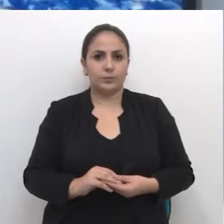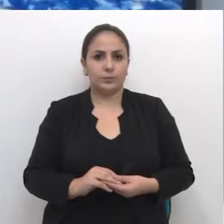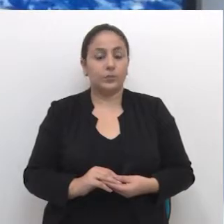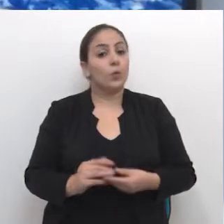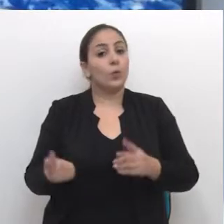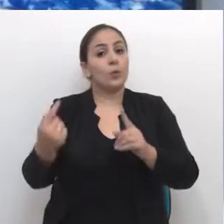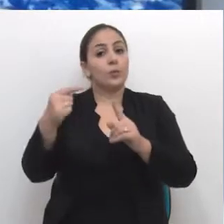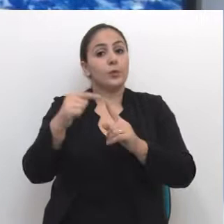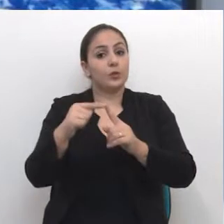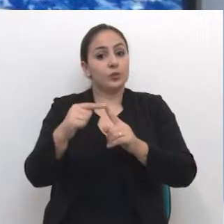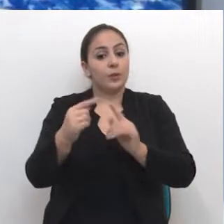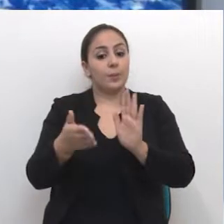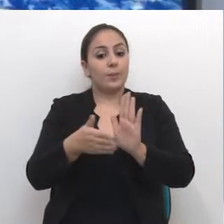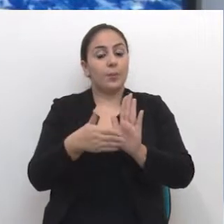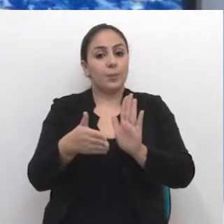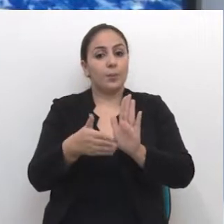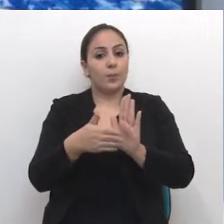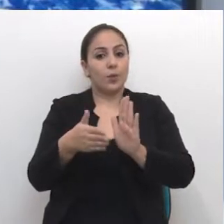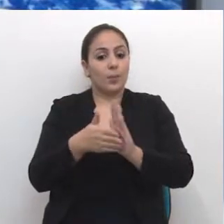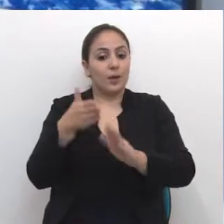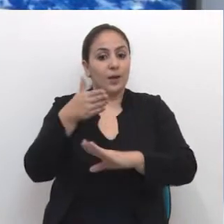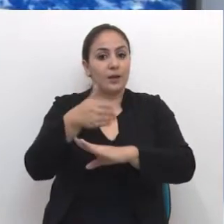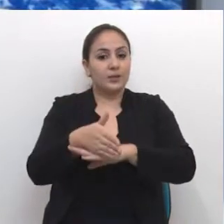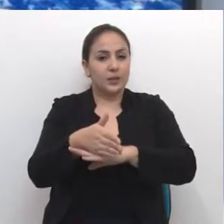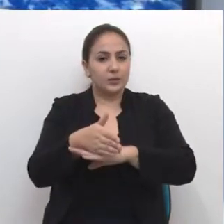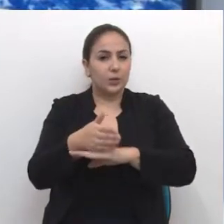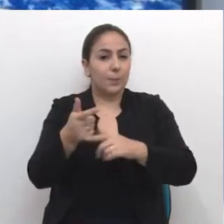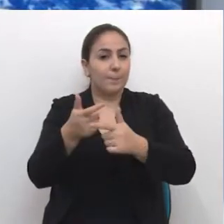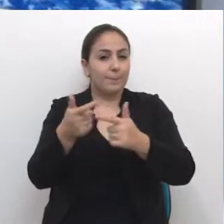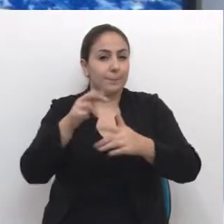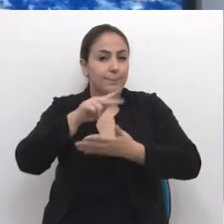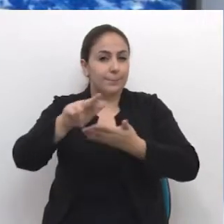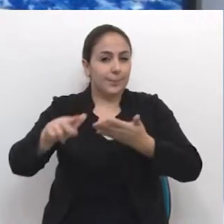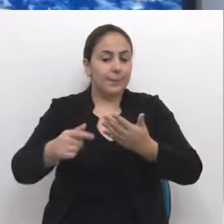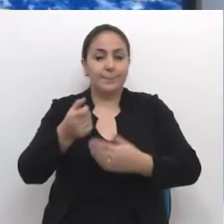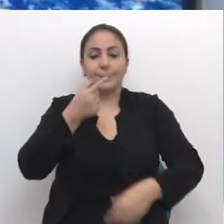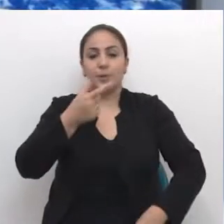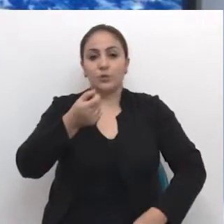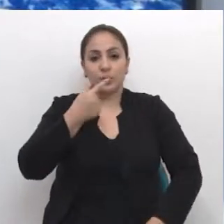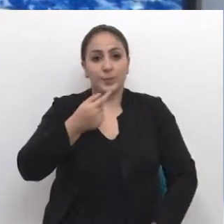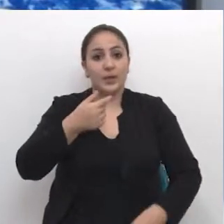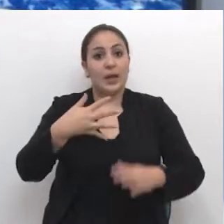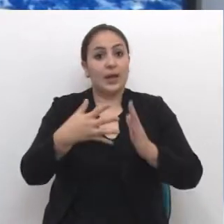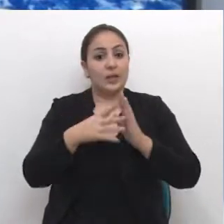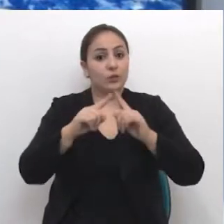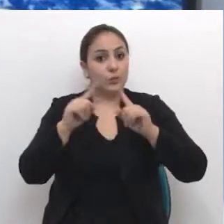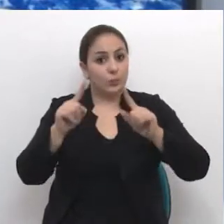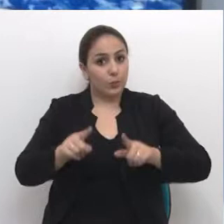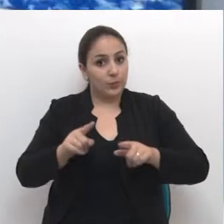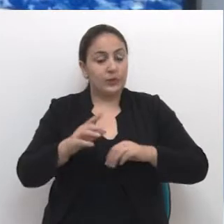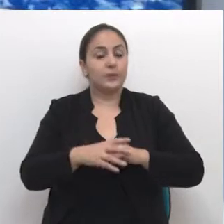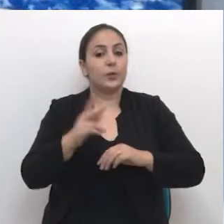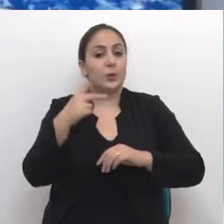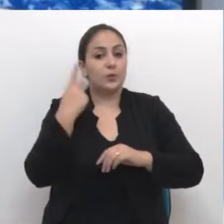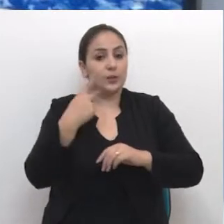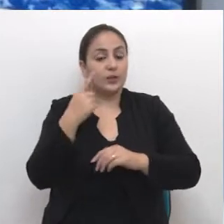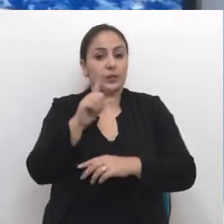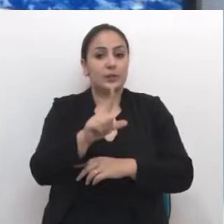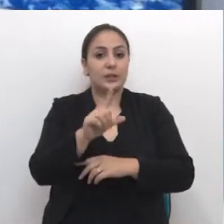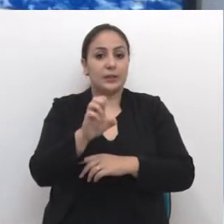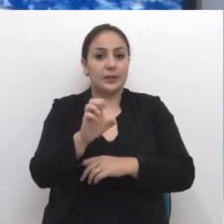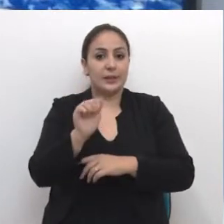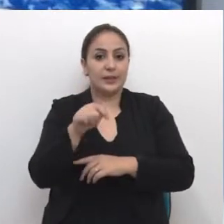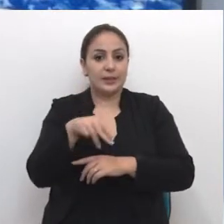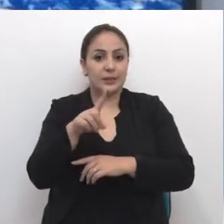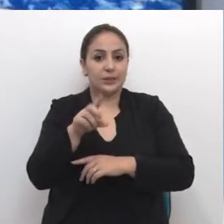Com o objetivo de proporcionar o acesso a uma maior variedade de medicamentos na rede pública, o vereador Leandro